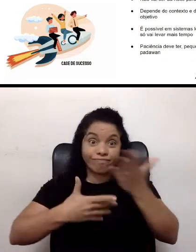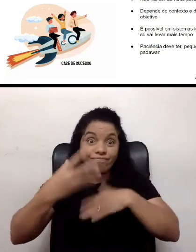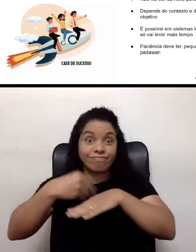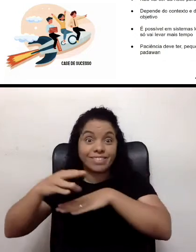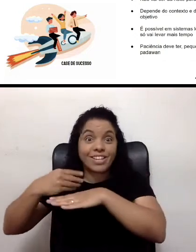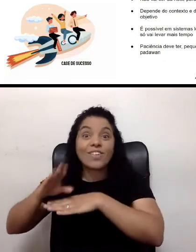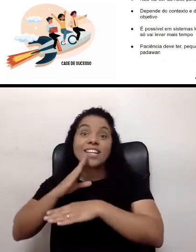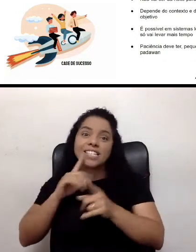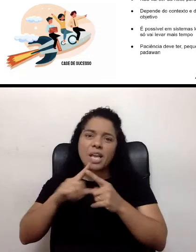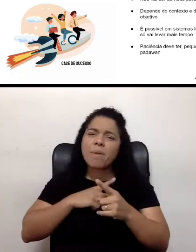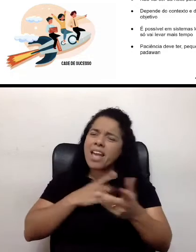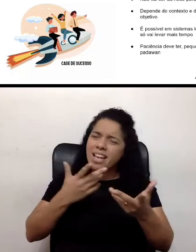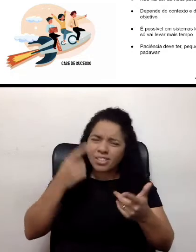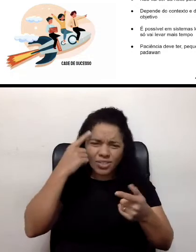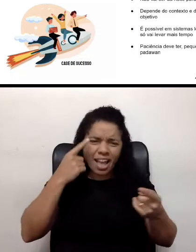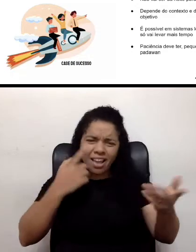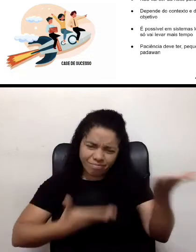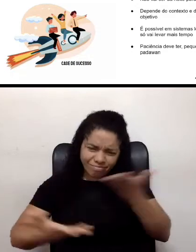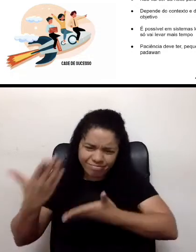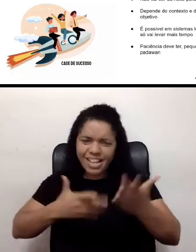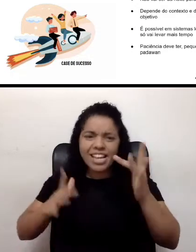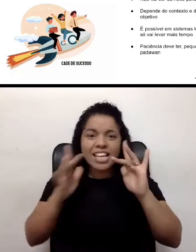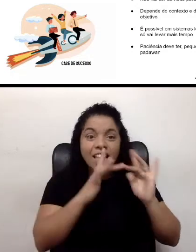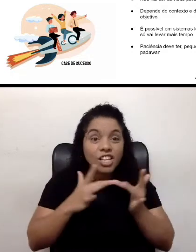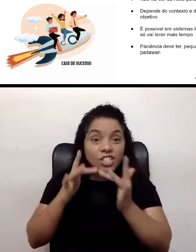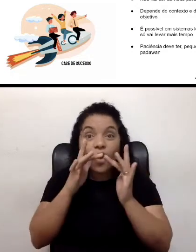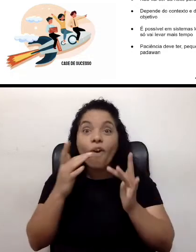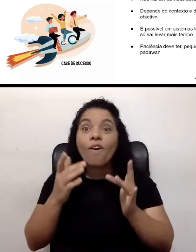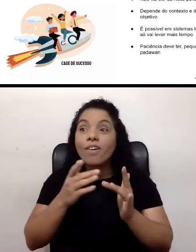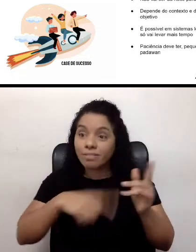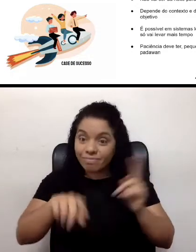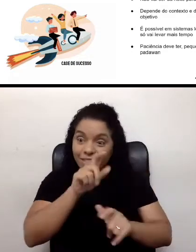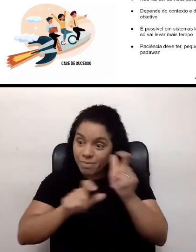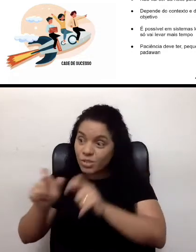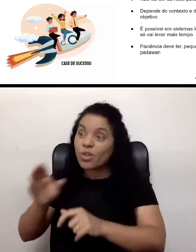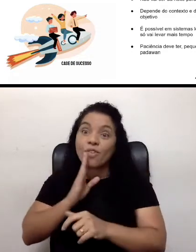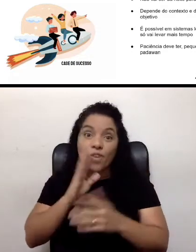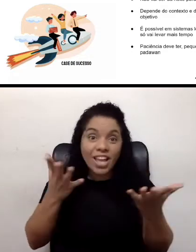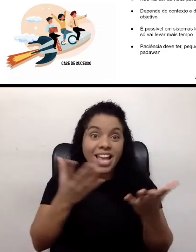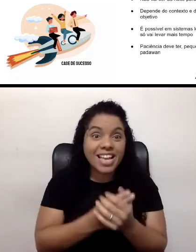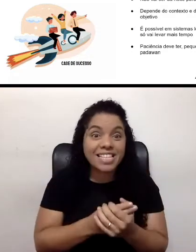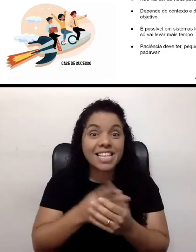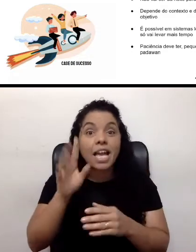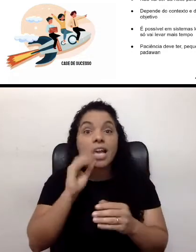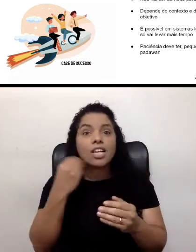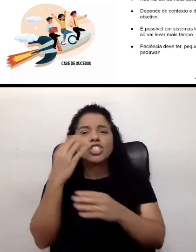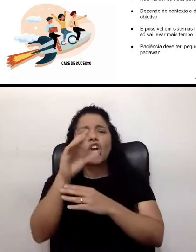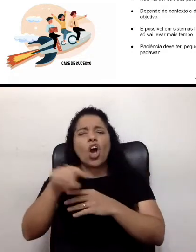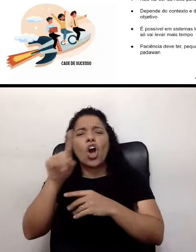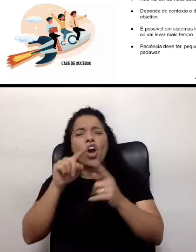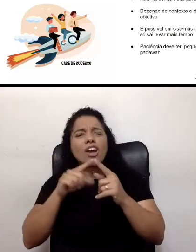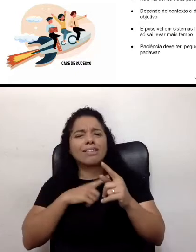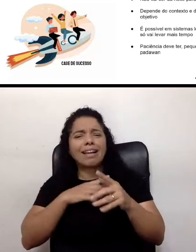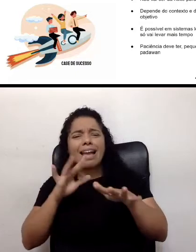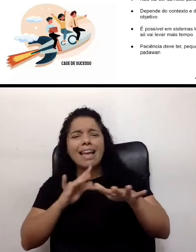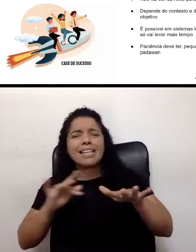Troca ideia, faz network, conhece as pessoas, joga nas redes sociais. Galera, tô